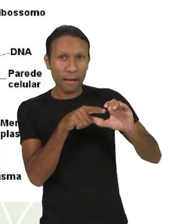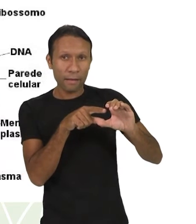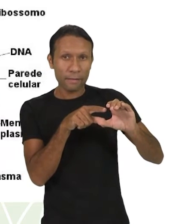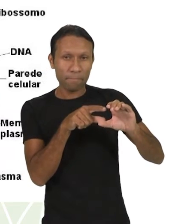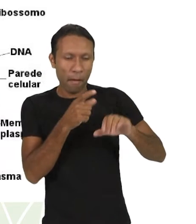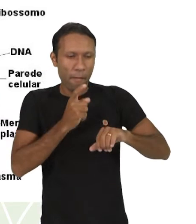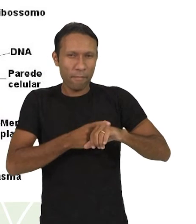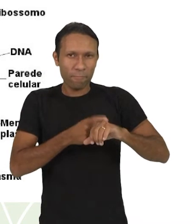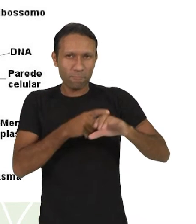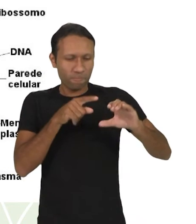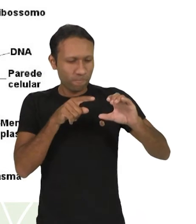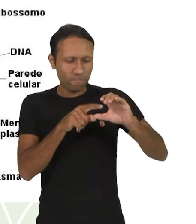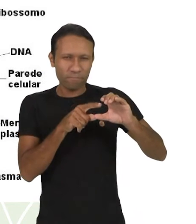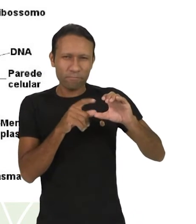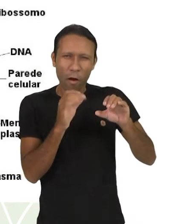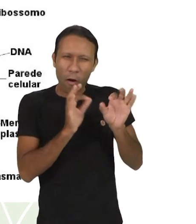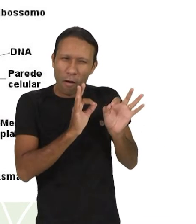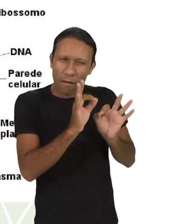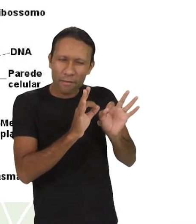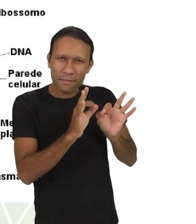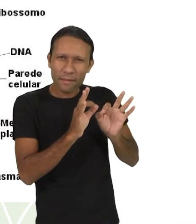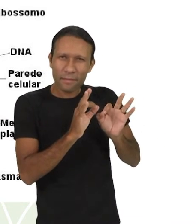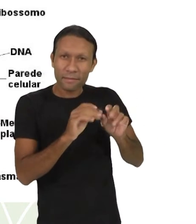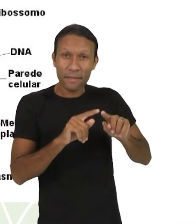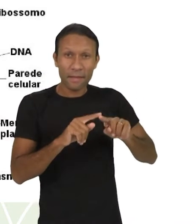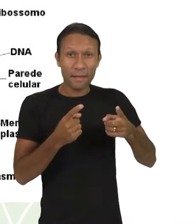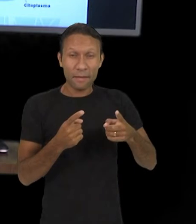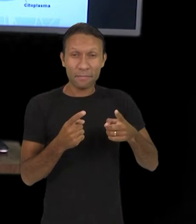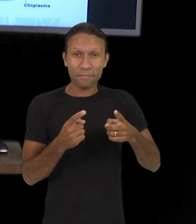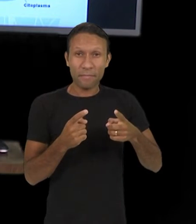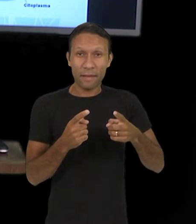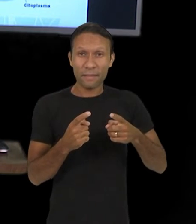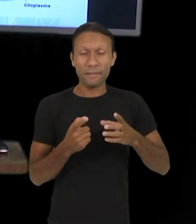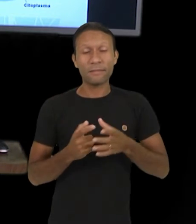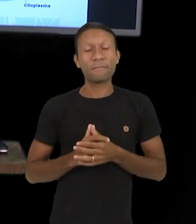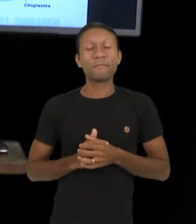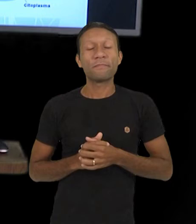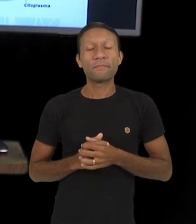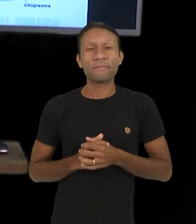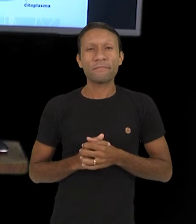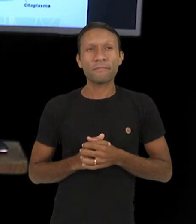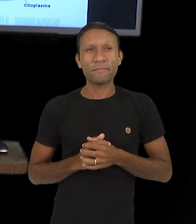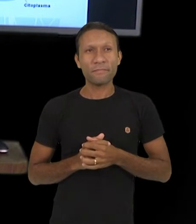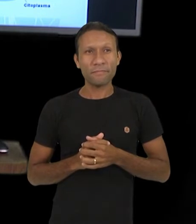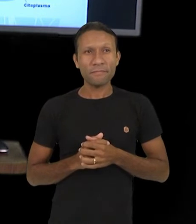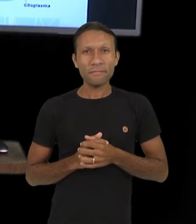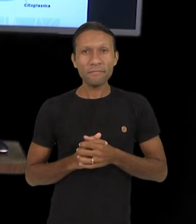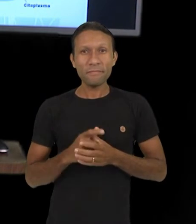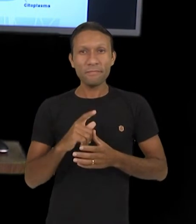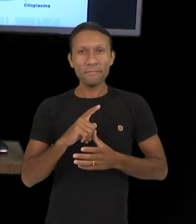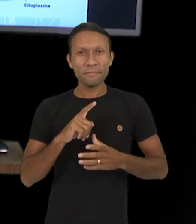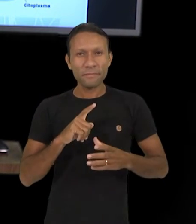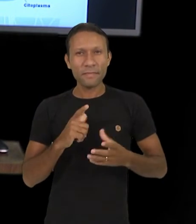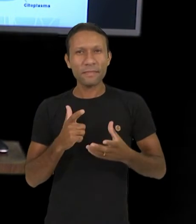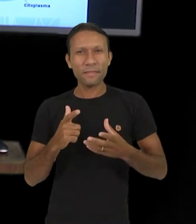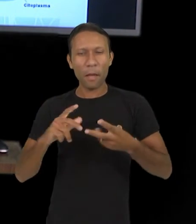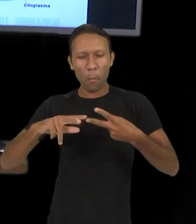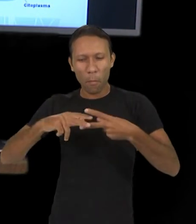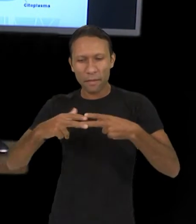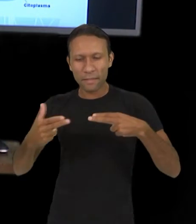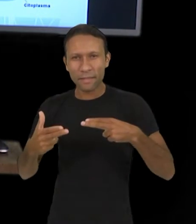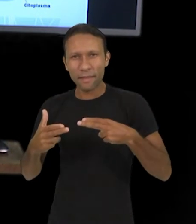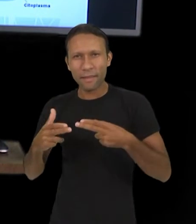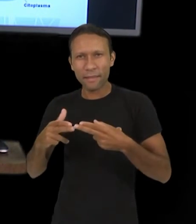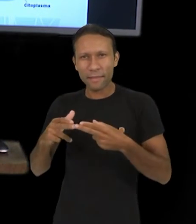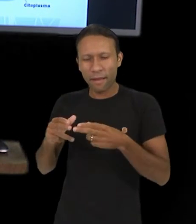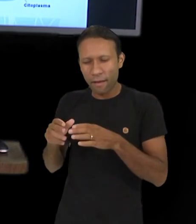está ali, fechadinho, organizado. Não, tá? Você vai ter o material genético